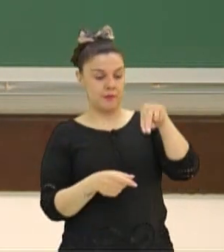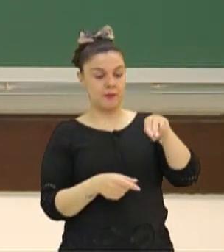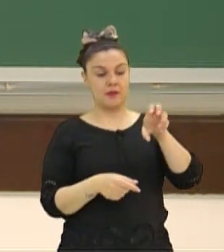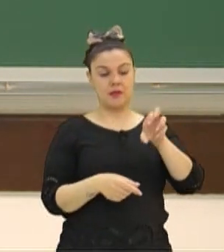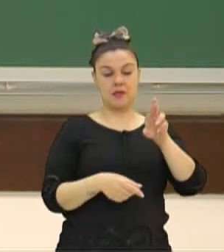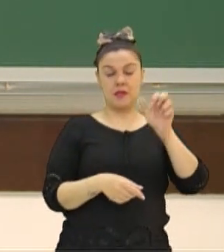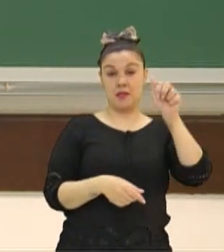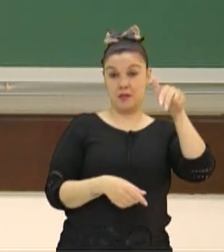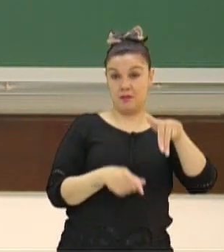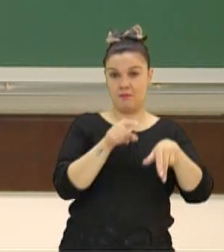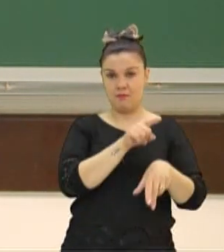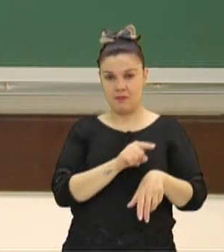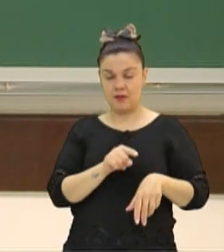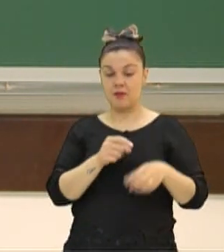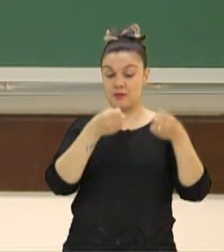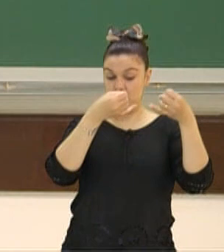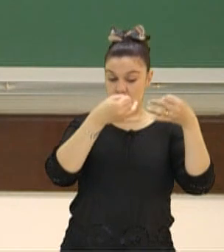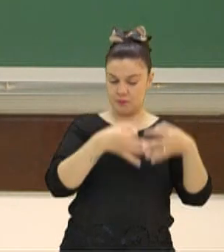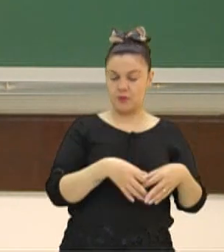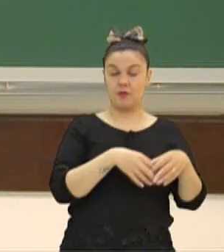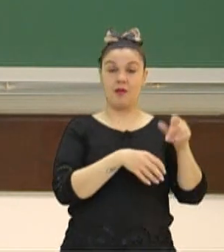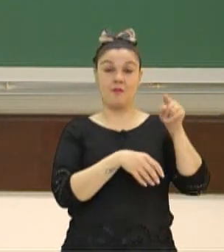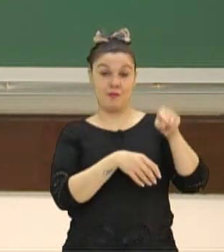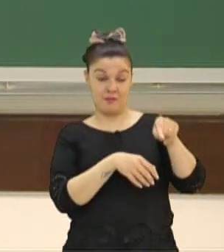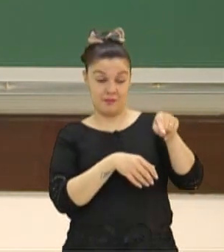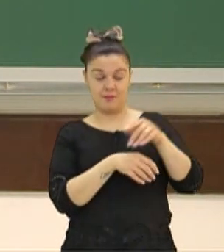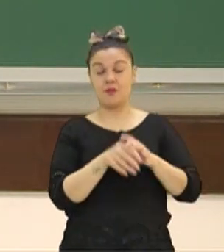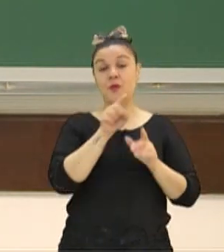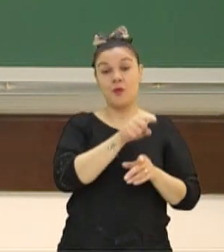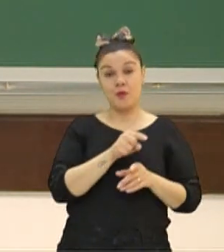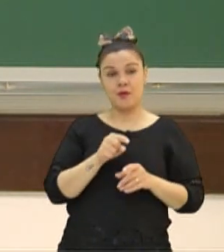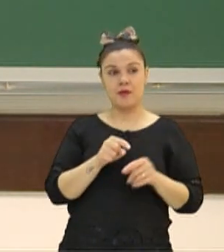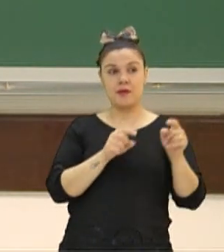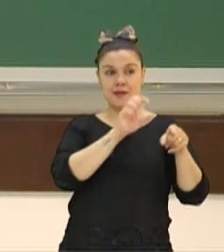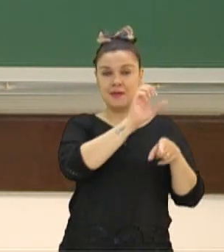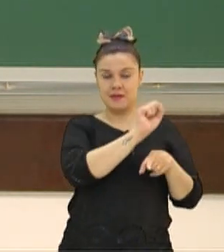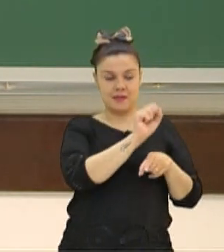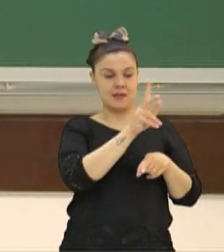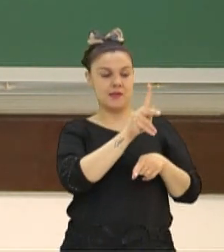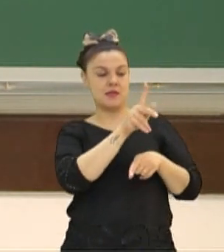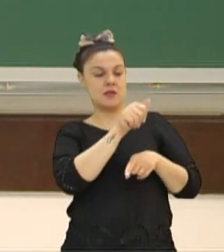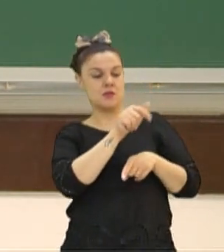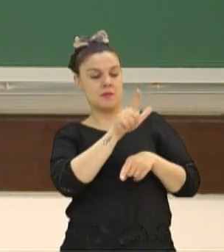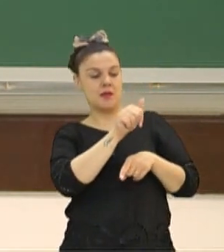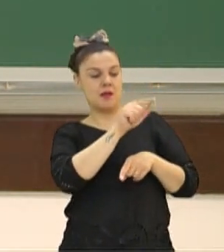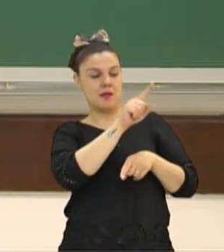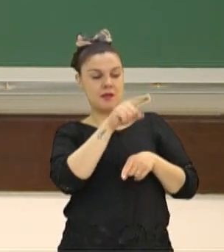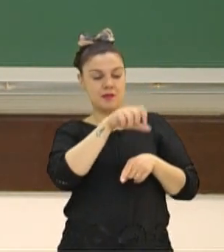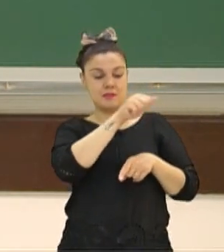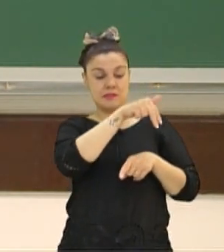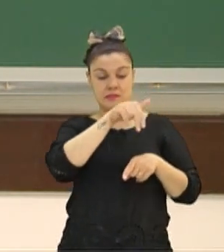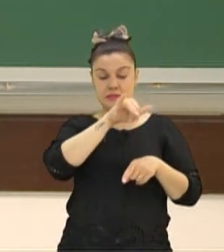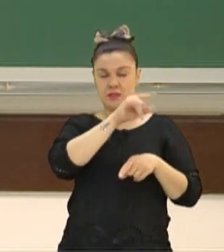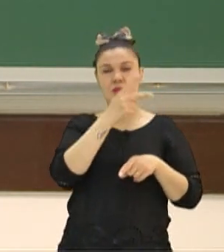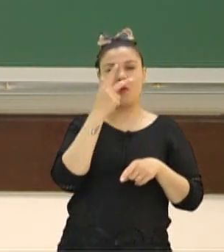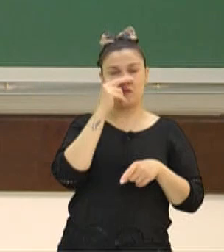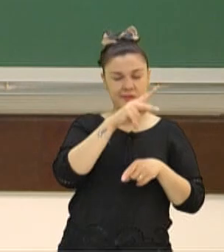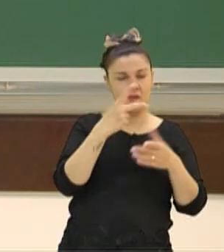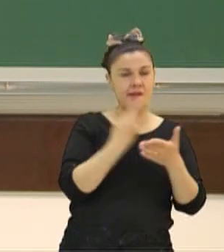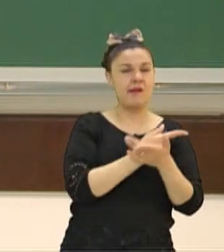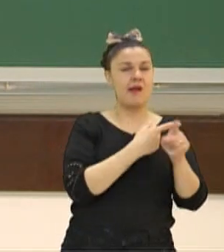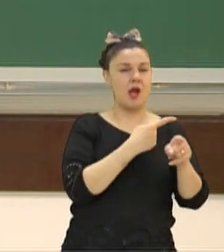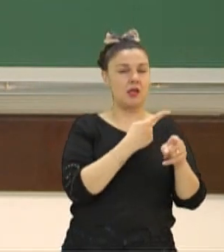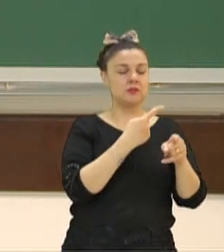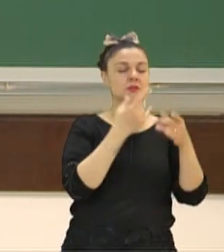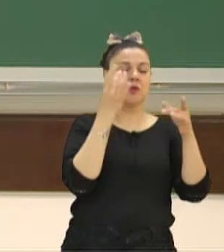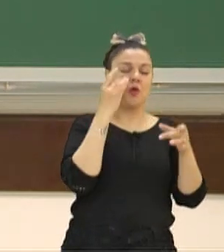e o Spallanzani, que falaram da abiogênese, o Spallanzani já tinha lá uma sombra de dúvida e falou assim, não, a biogênese está errada.